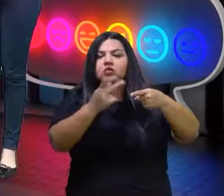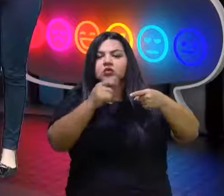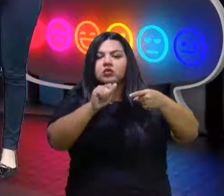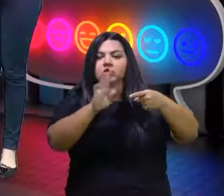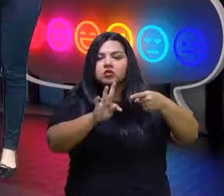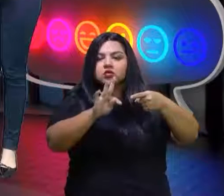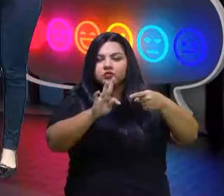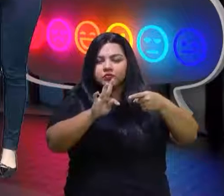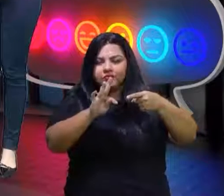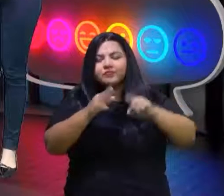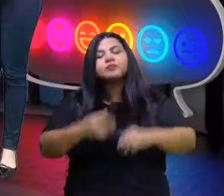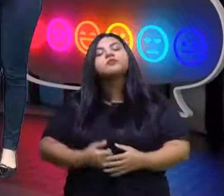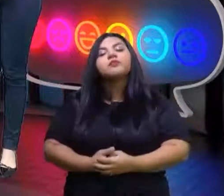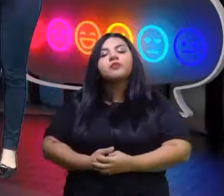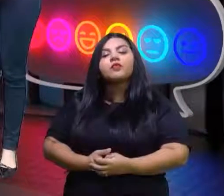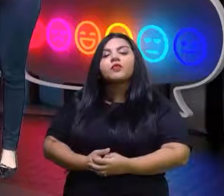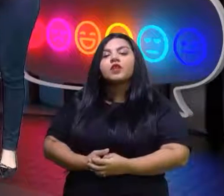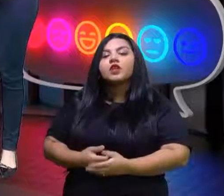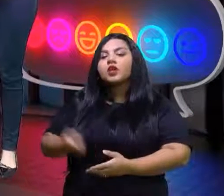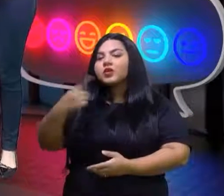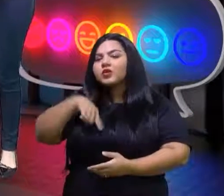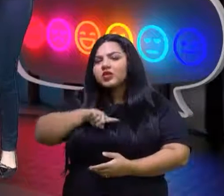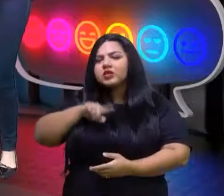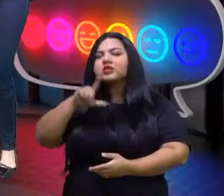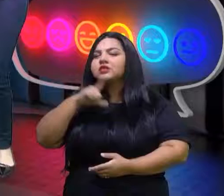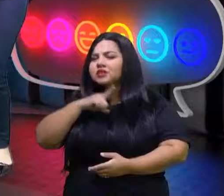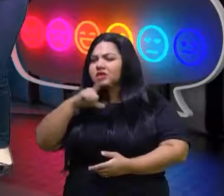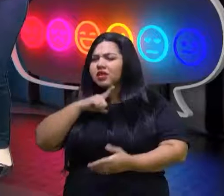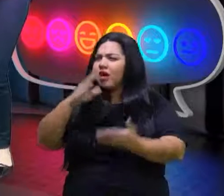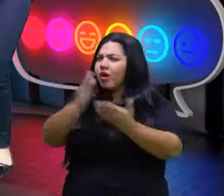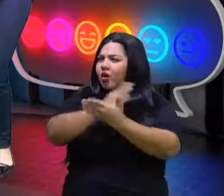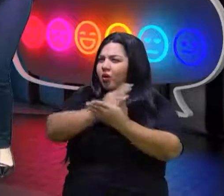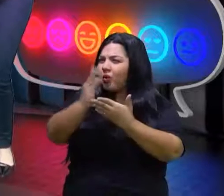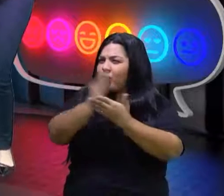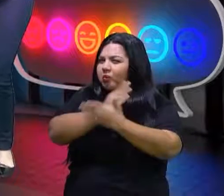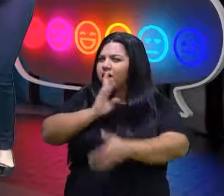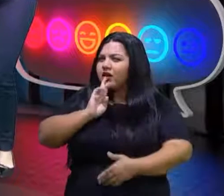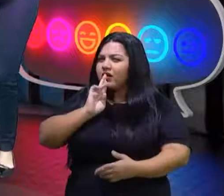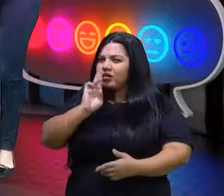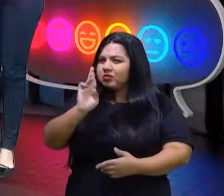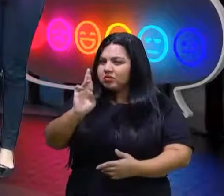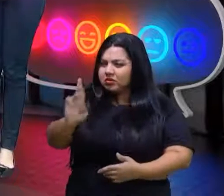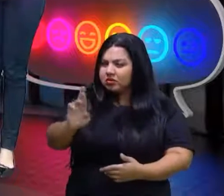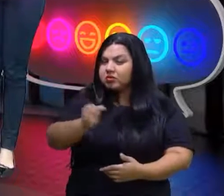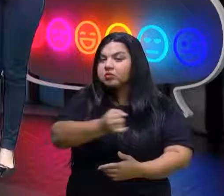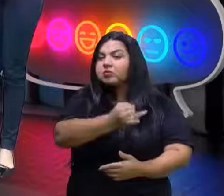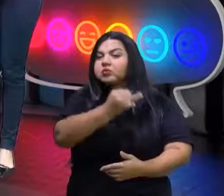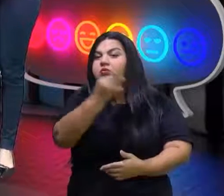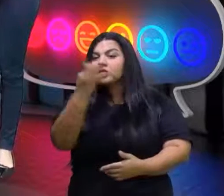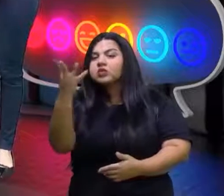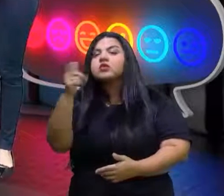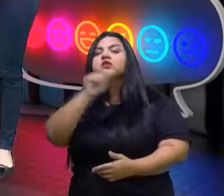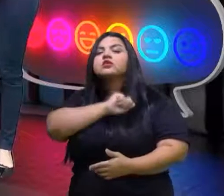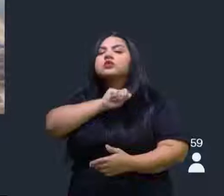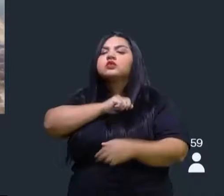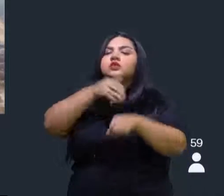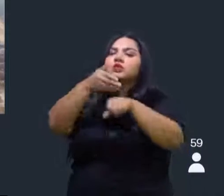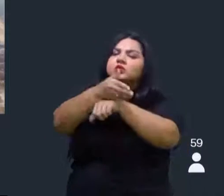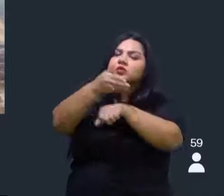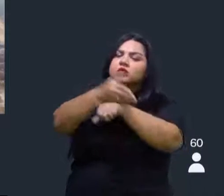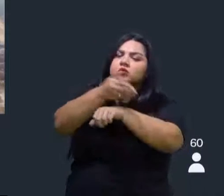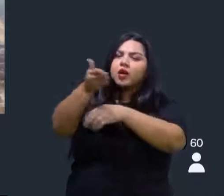nas nossas outras aulas. E a gente já tem algum resultado, diretora, para mostrar quantos alunos estão